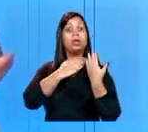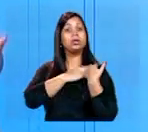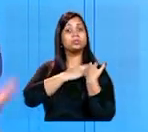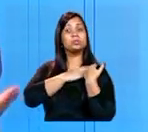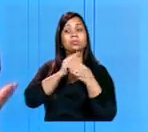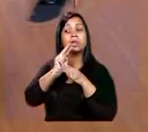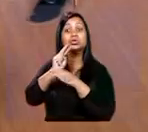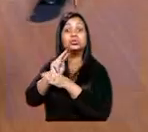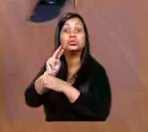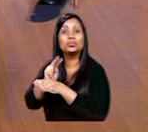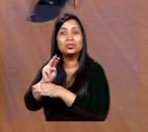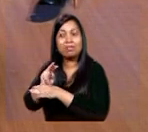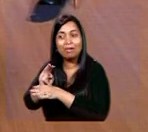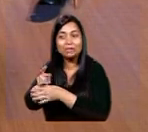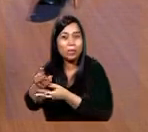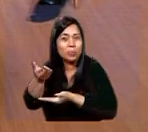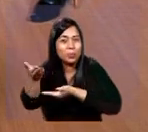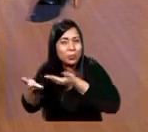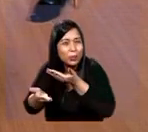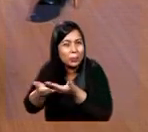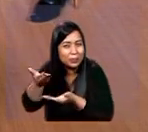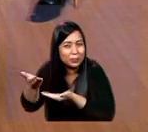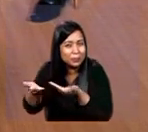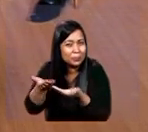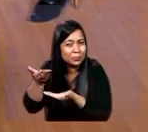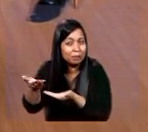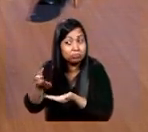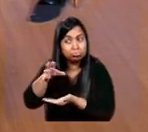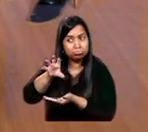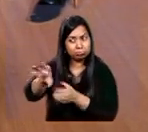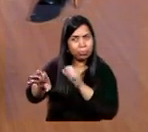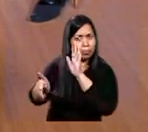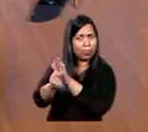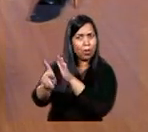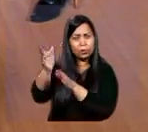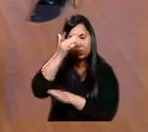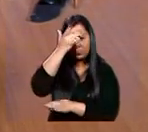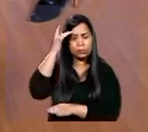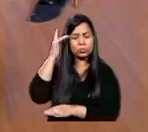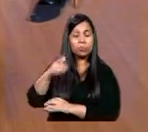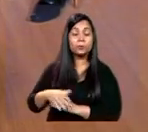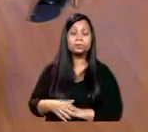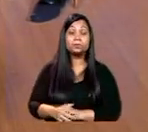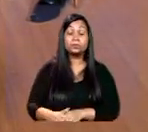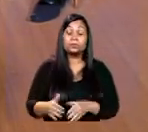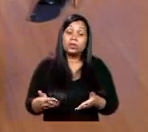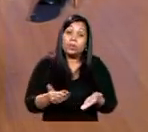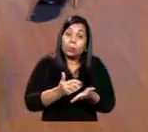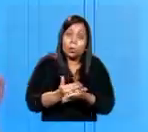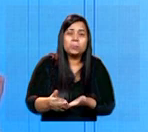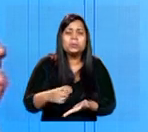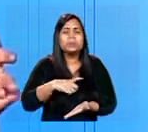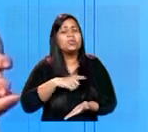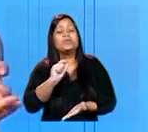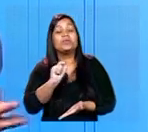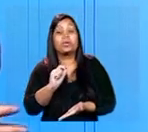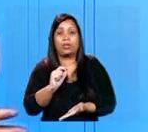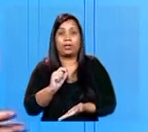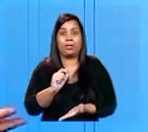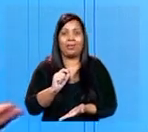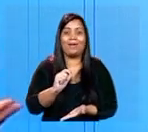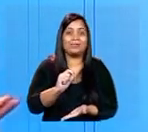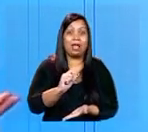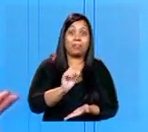de cuidador, que eu vou estar falando mais para frente, o que é característica do cuidador. E a partir de então, houve o financiamento